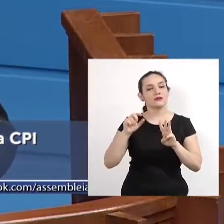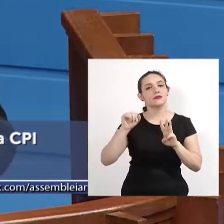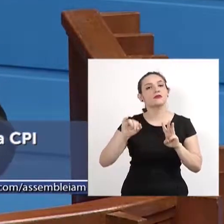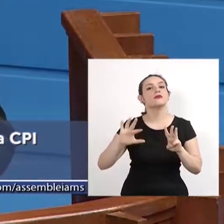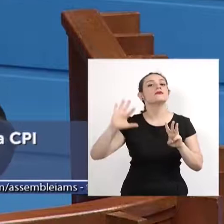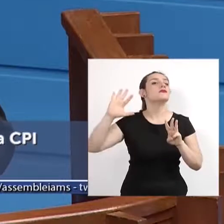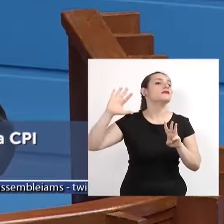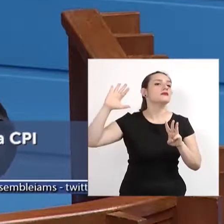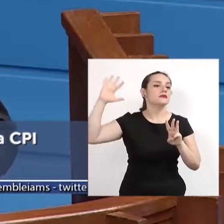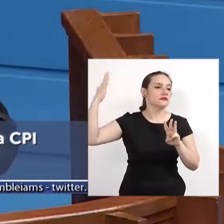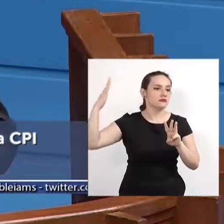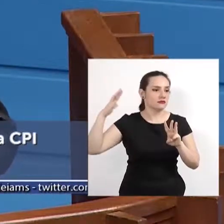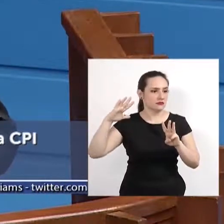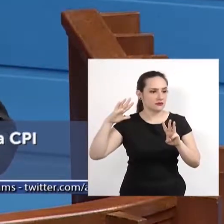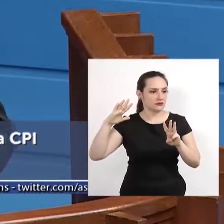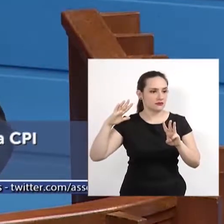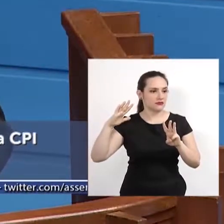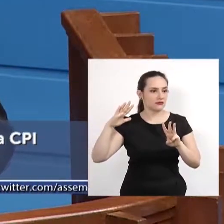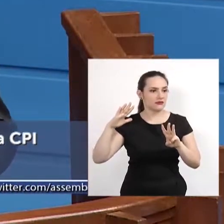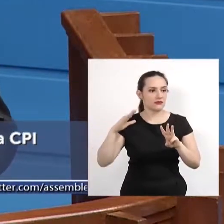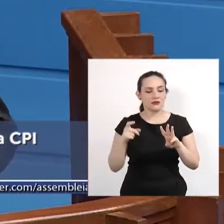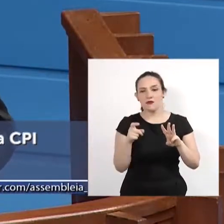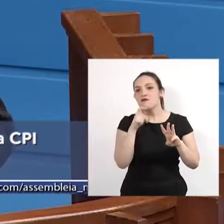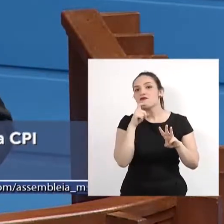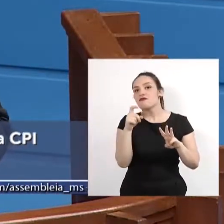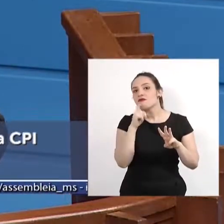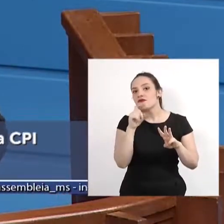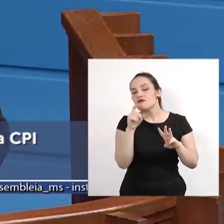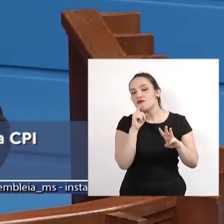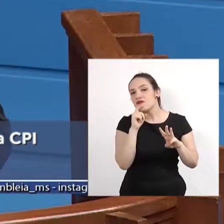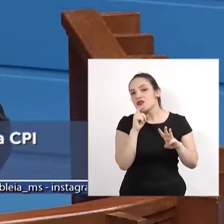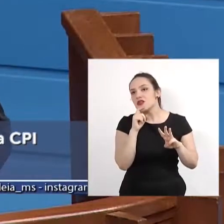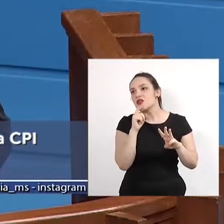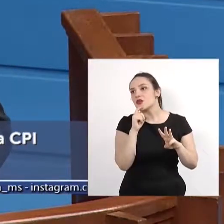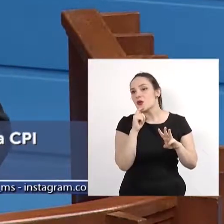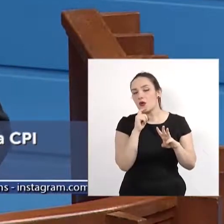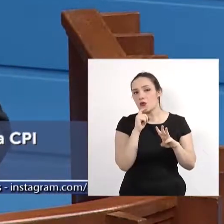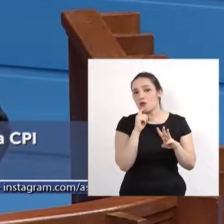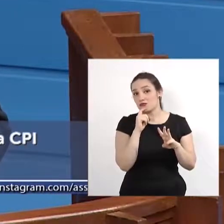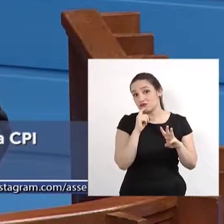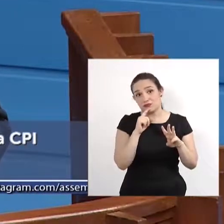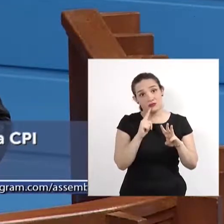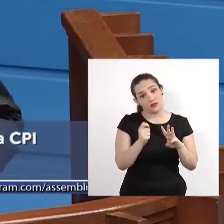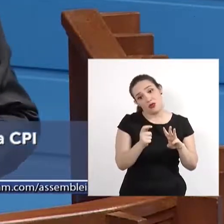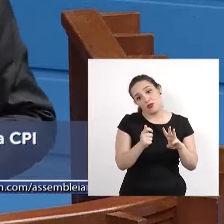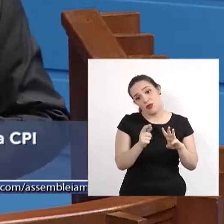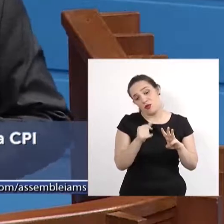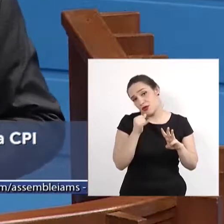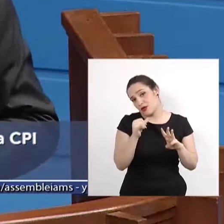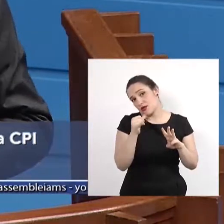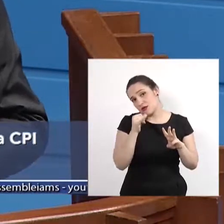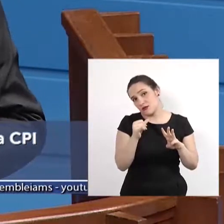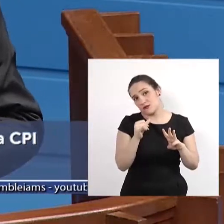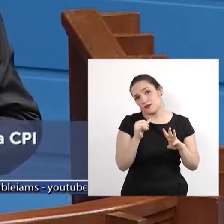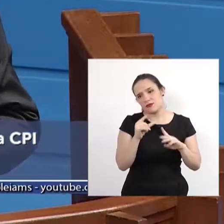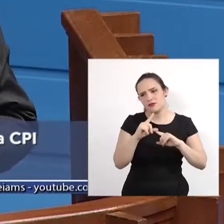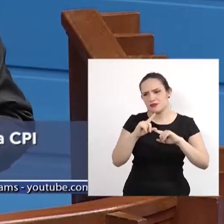acontecerem num período de inverno, ou no final de um inverno, no final de um tempo frio, quando